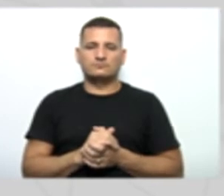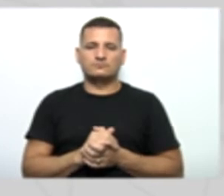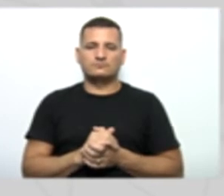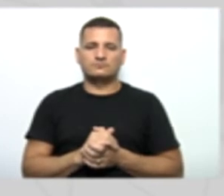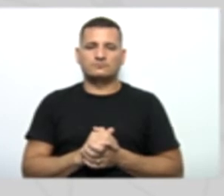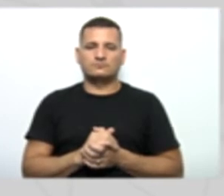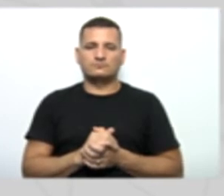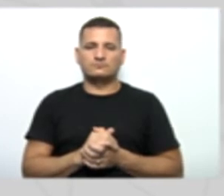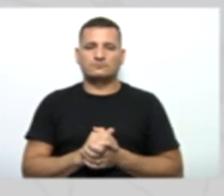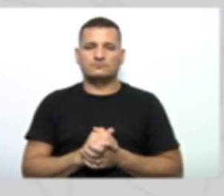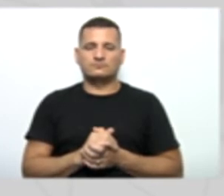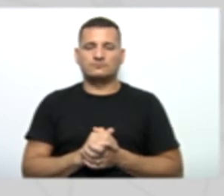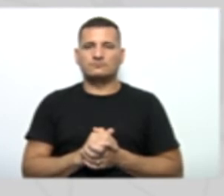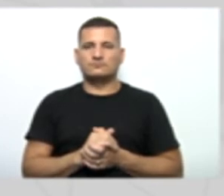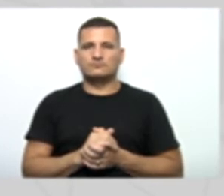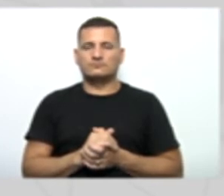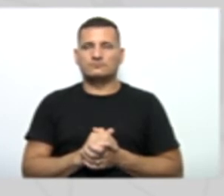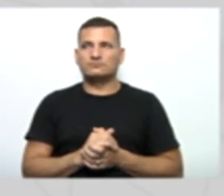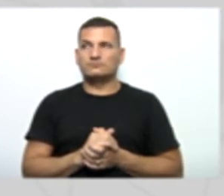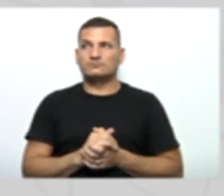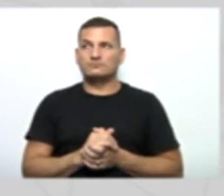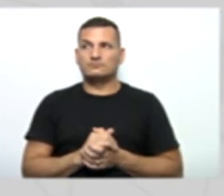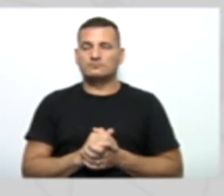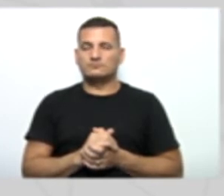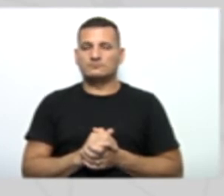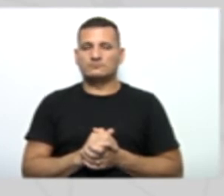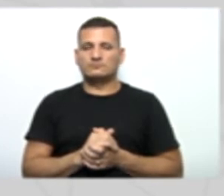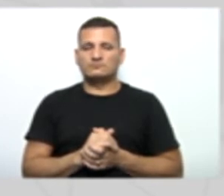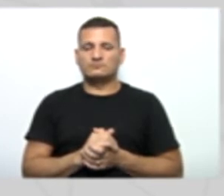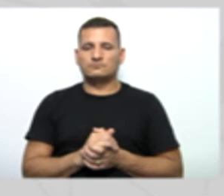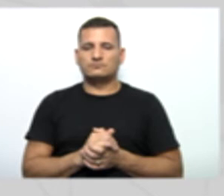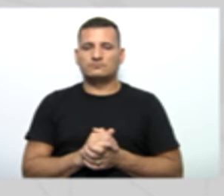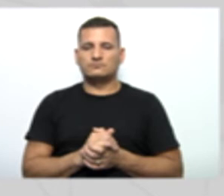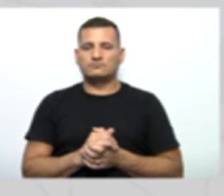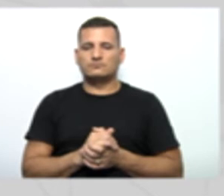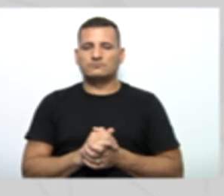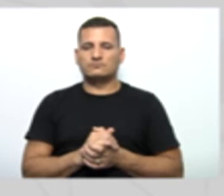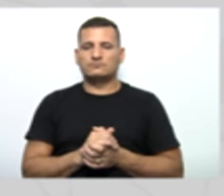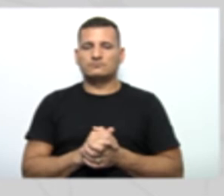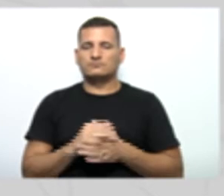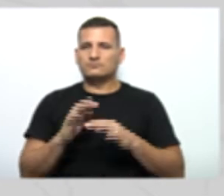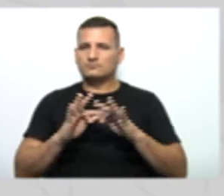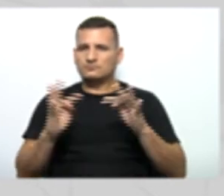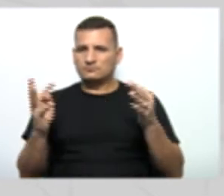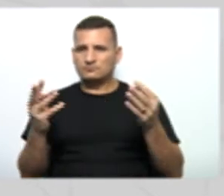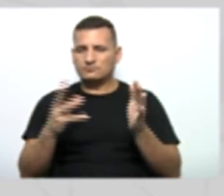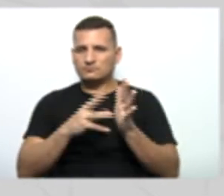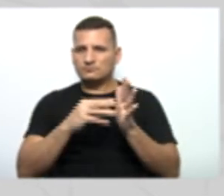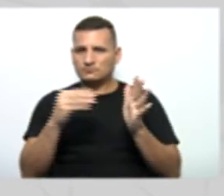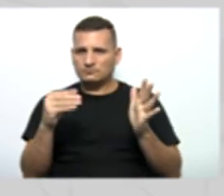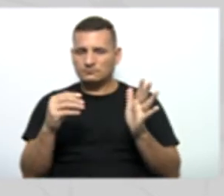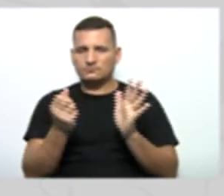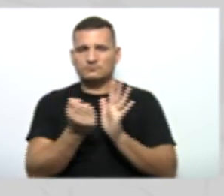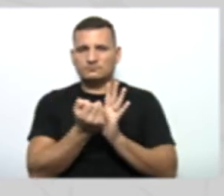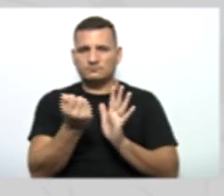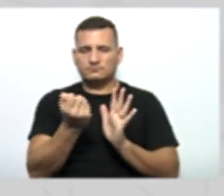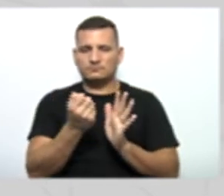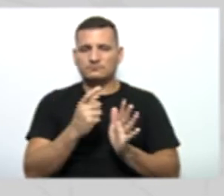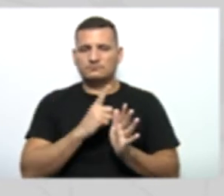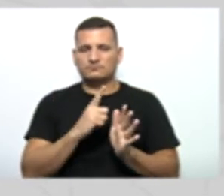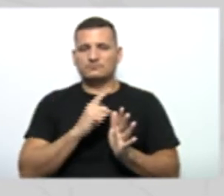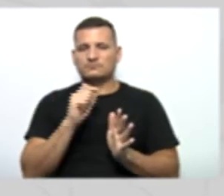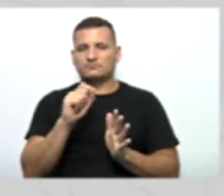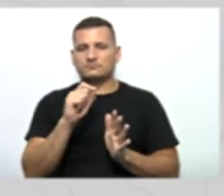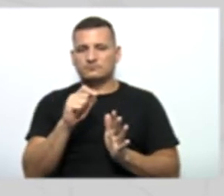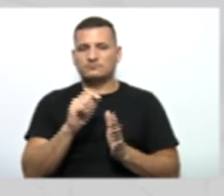modelo pertence a uma marca. Para todo modelo e marca, temos o quê?